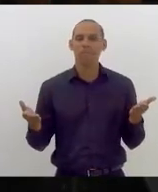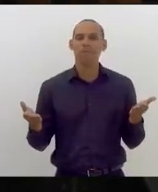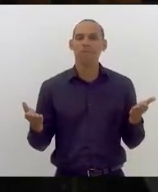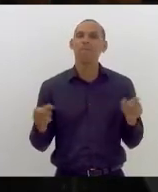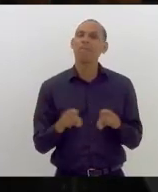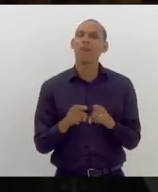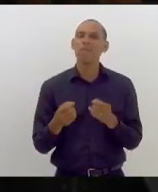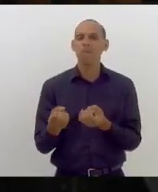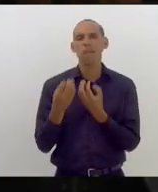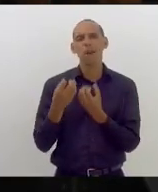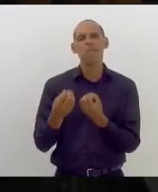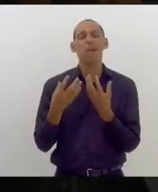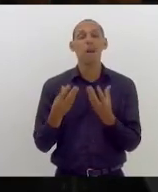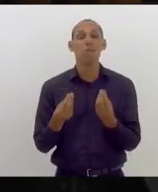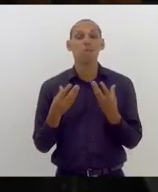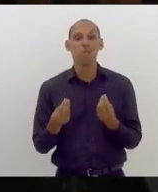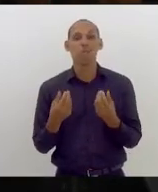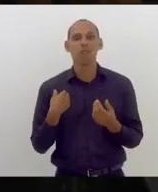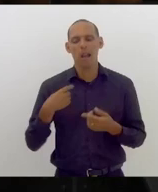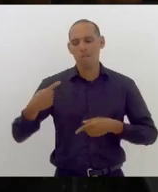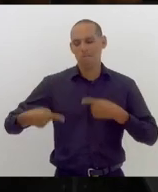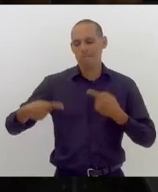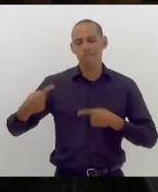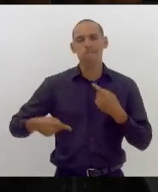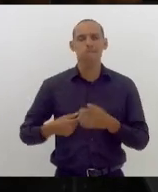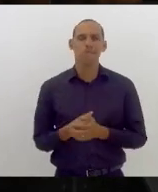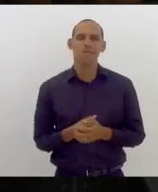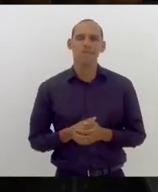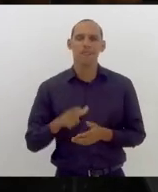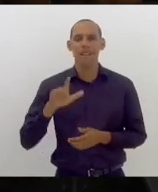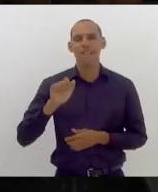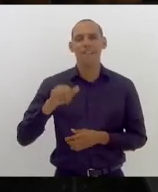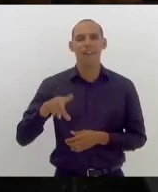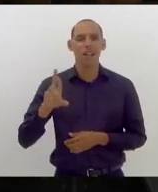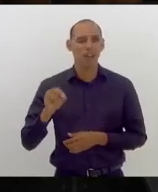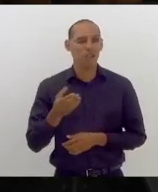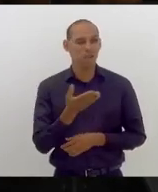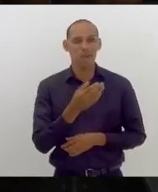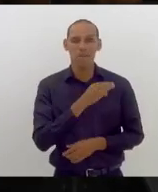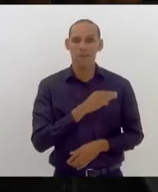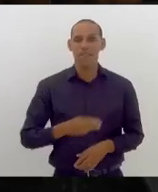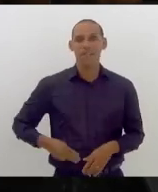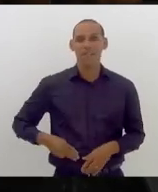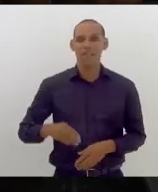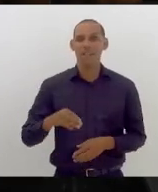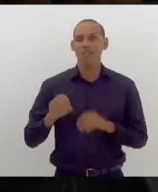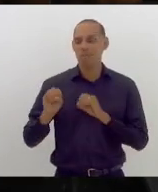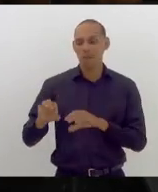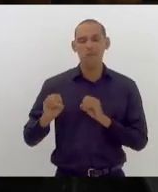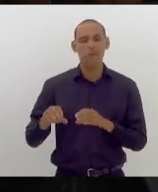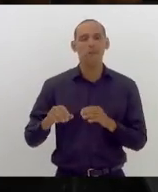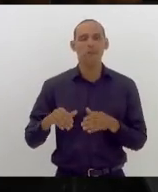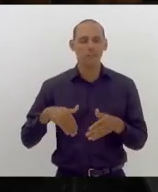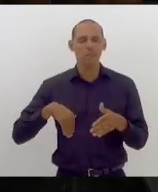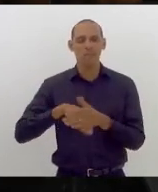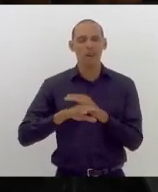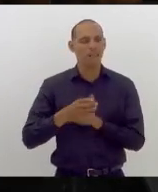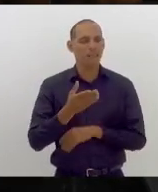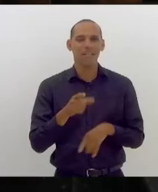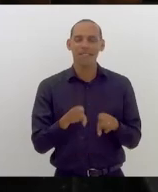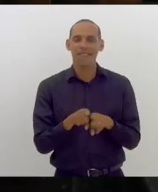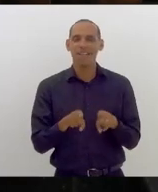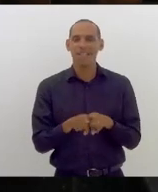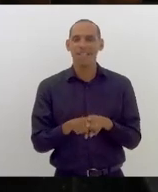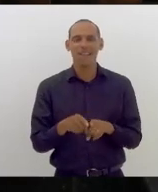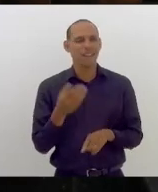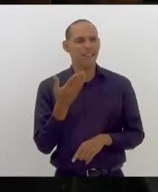que também me ensinou muito a fazer política. O Leandro, que foi ministro da Educação, que foi ministro do Esporte, que está aqui conosco,